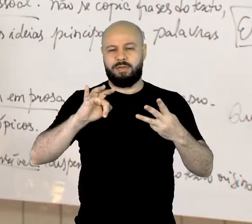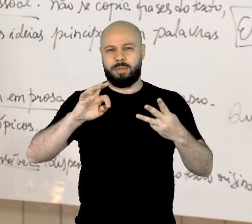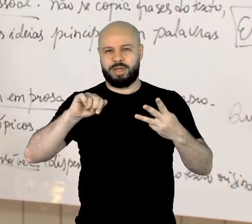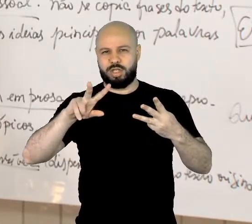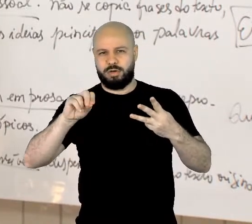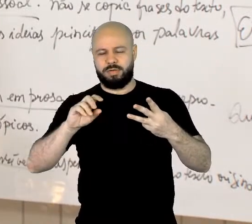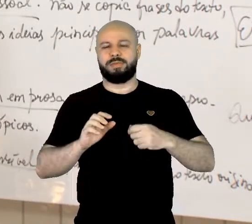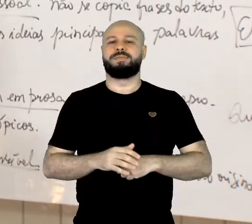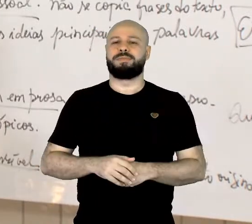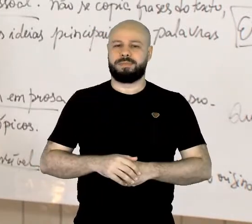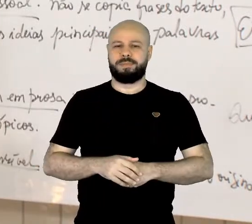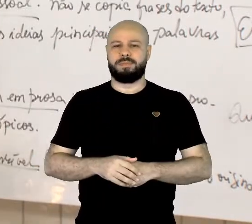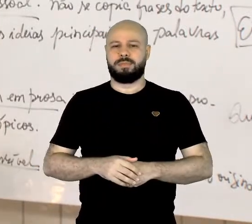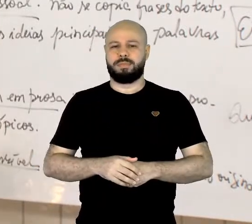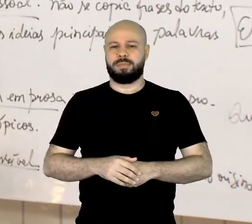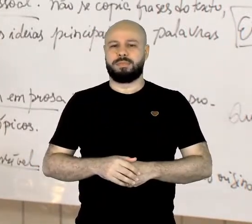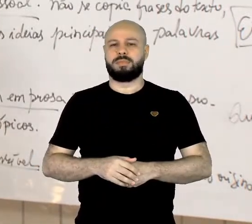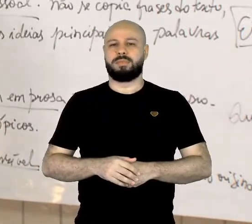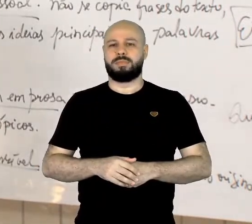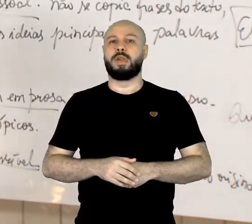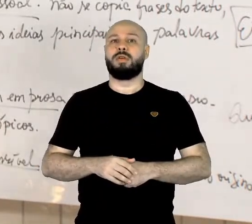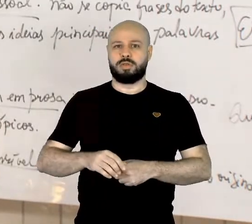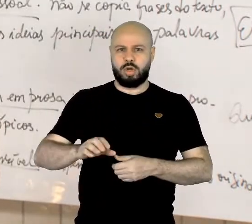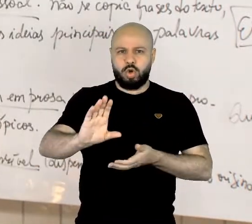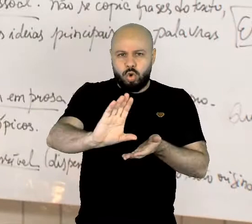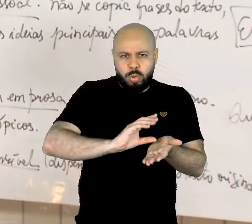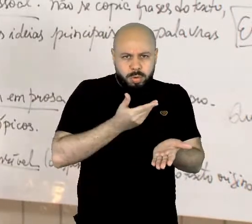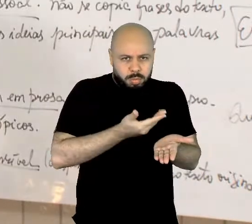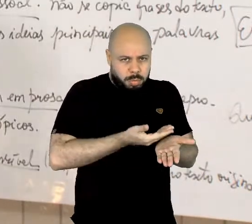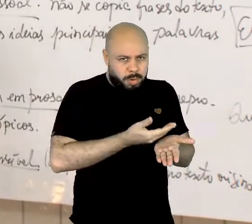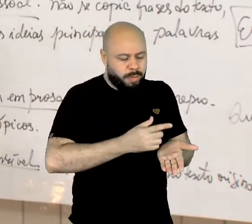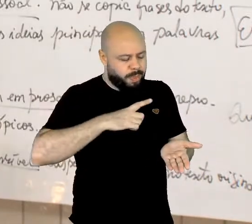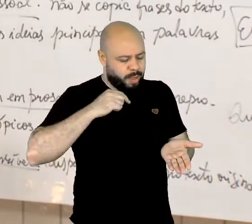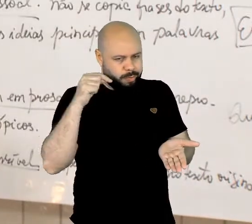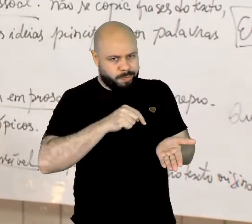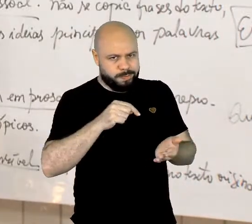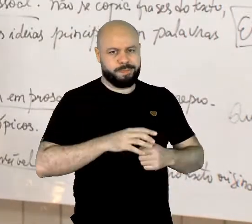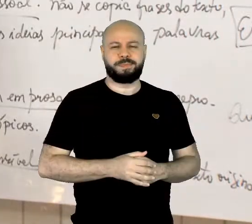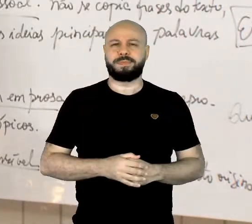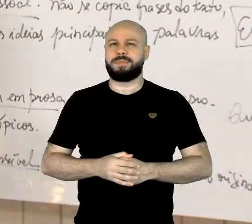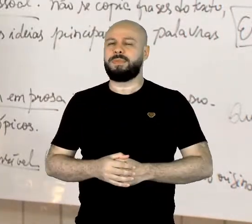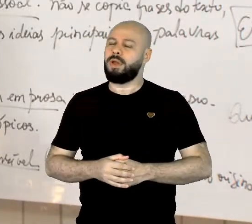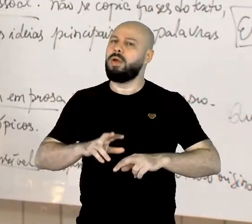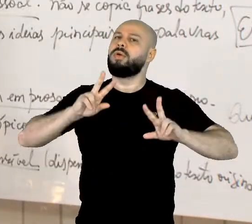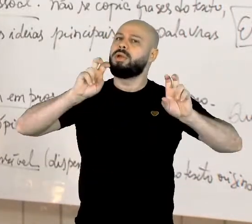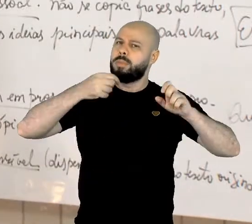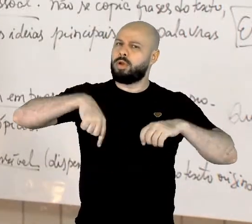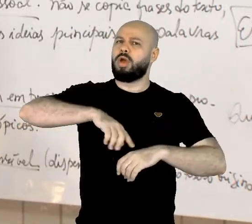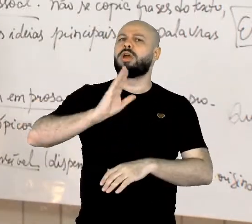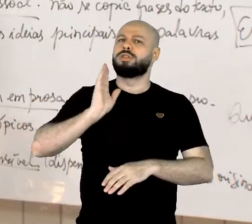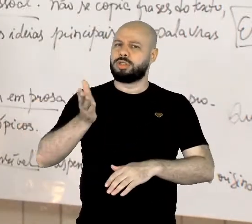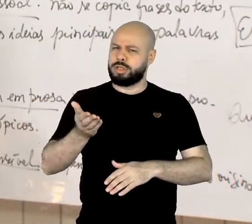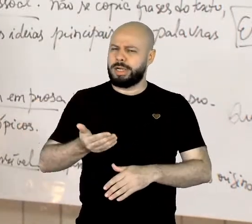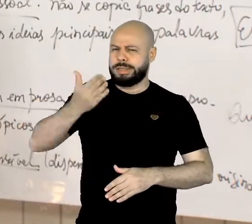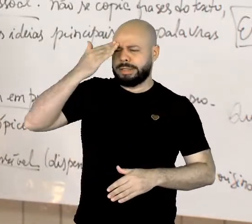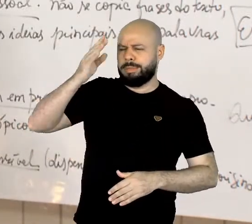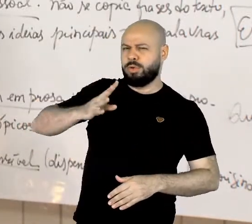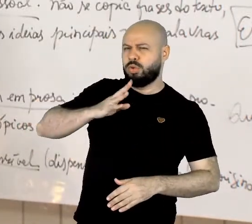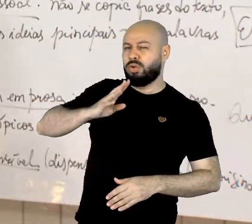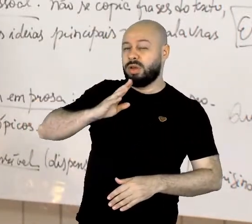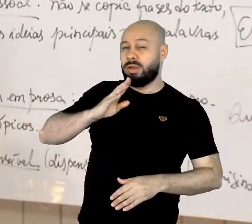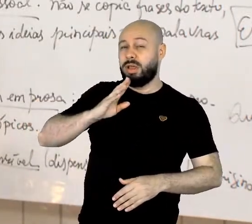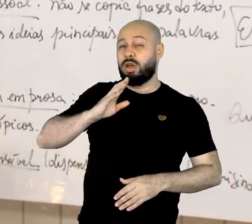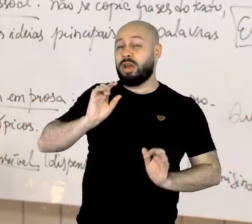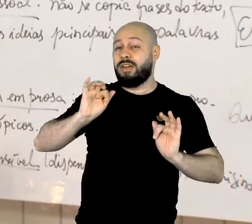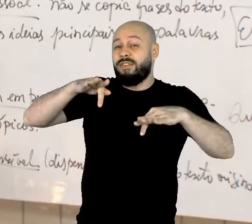informativo, tá? Tudo isso consta lá no seu bloco de estudo e é um assunto que também nós já trabalhamos e ao final dessa aula